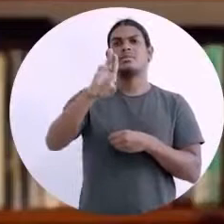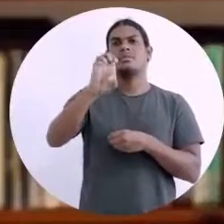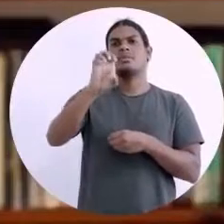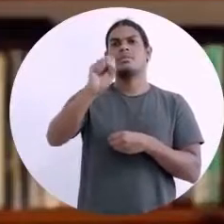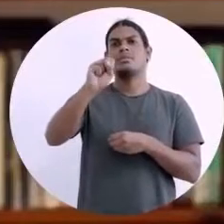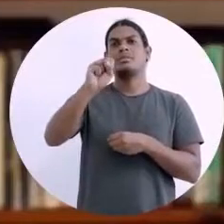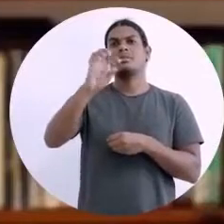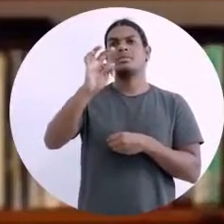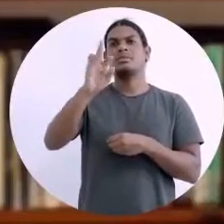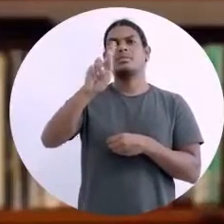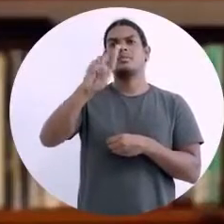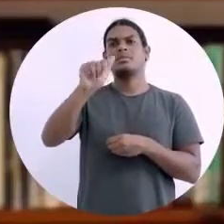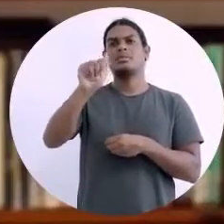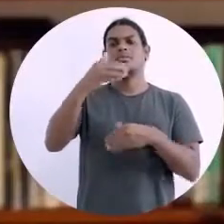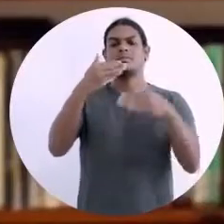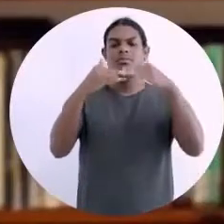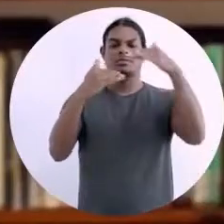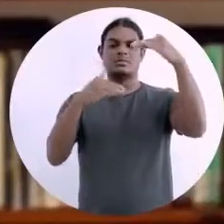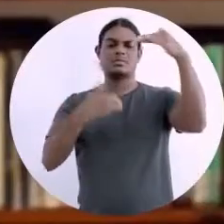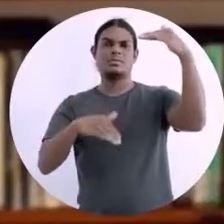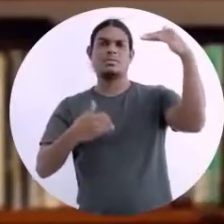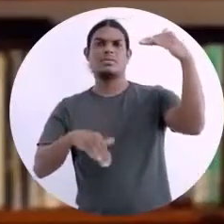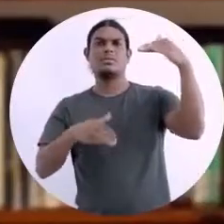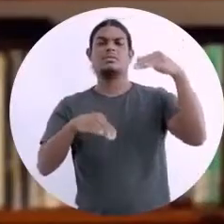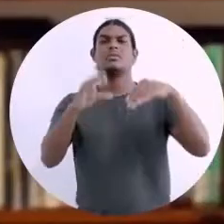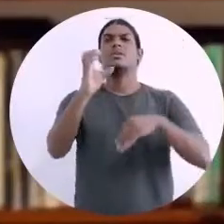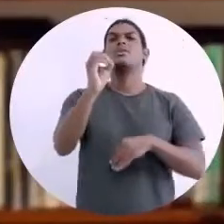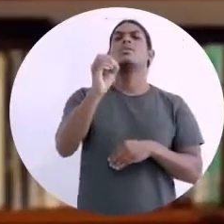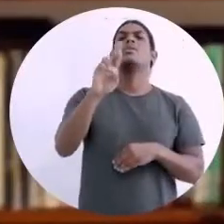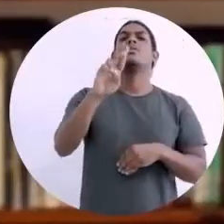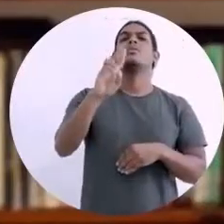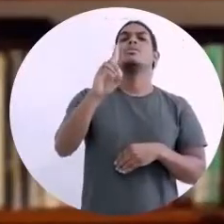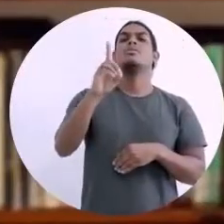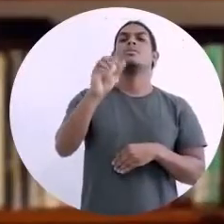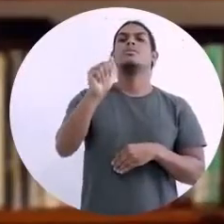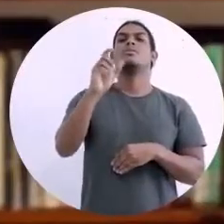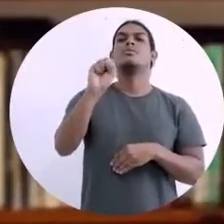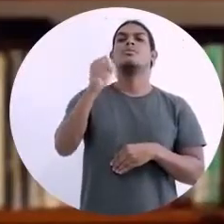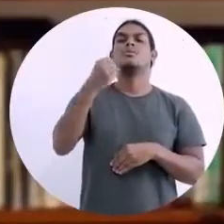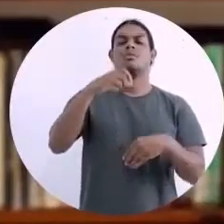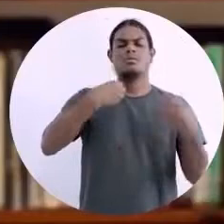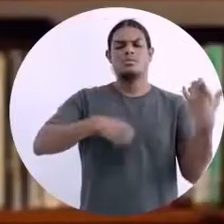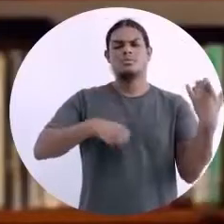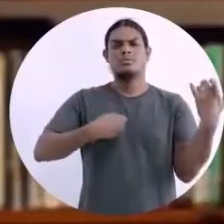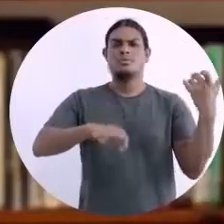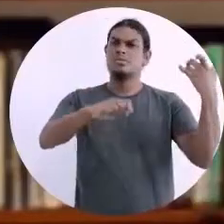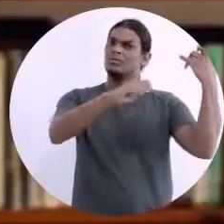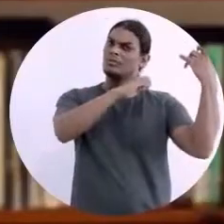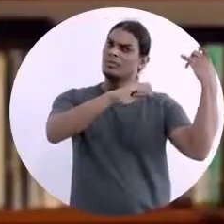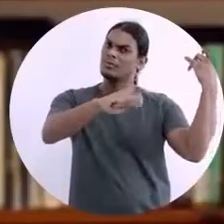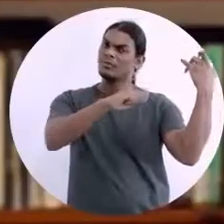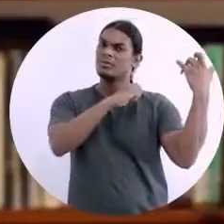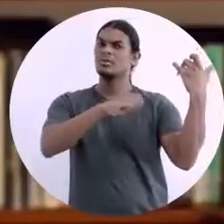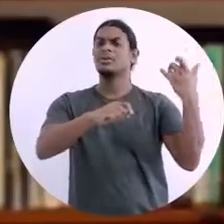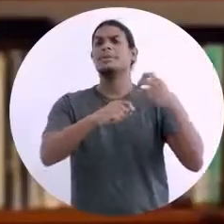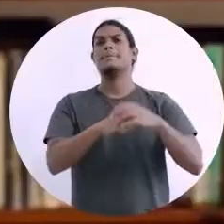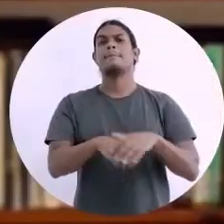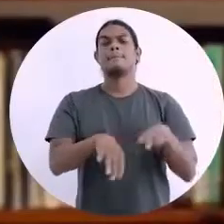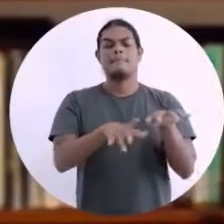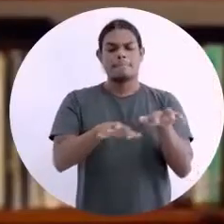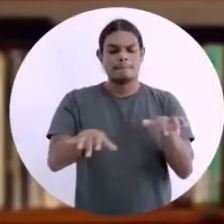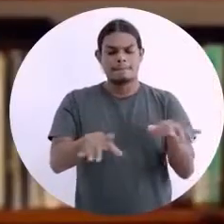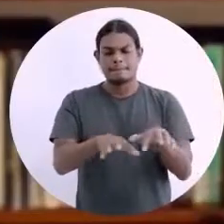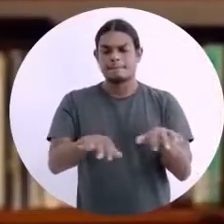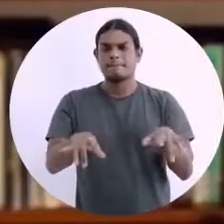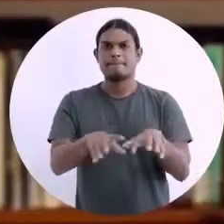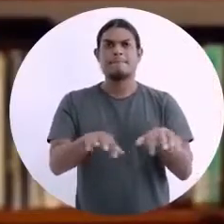era classificada por cordas, metais, madeira, tal. O Dewey, ele